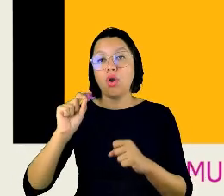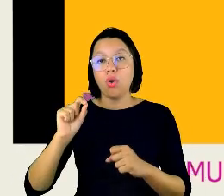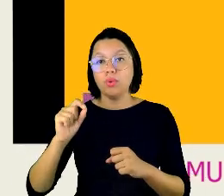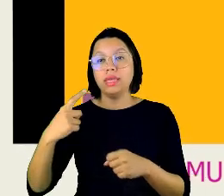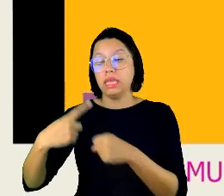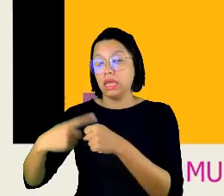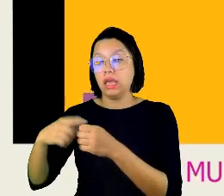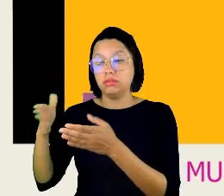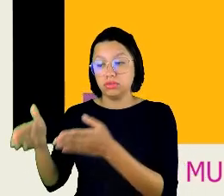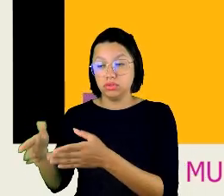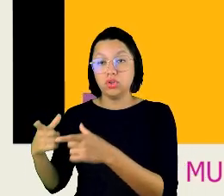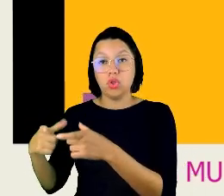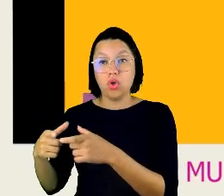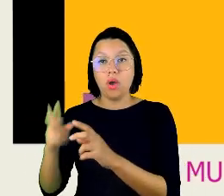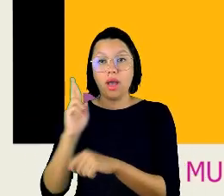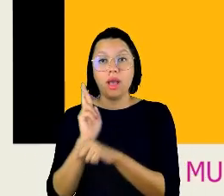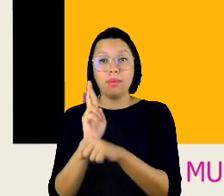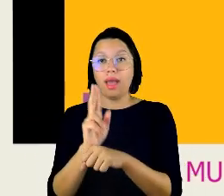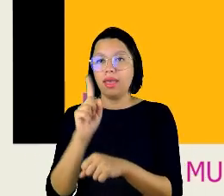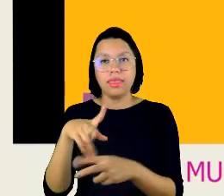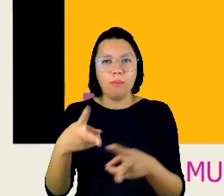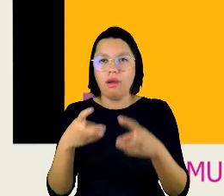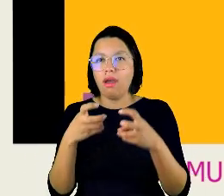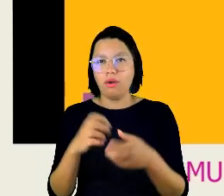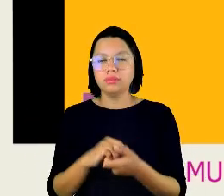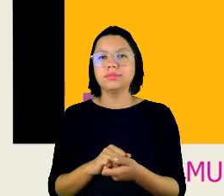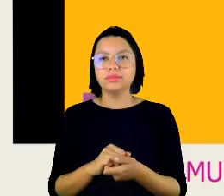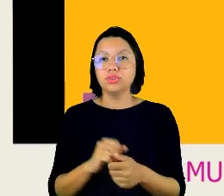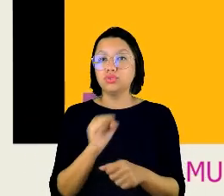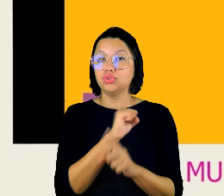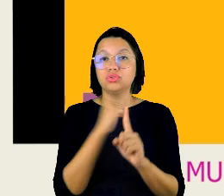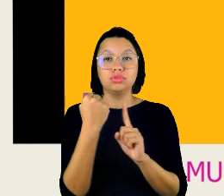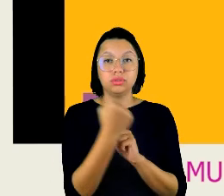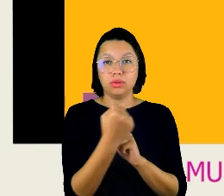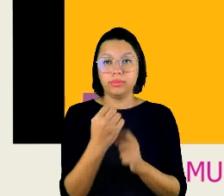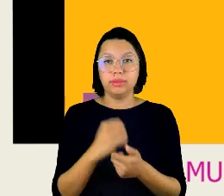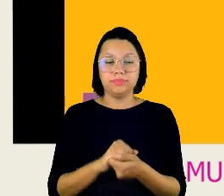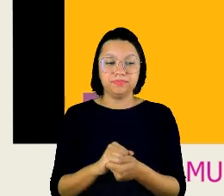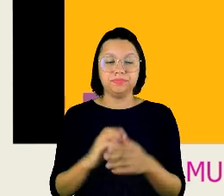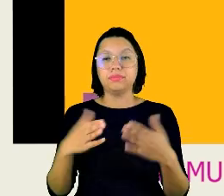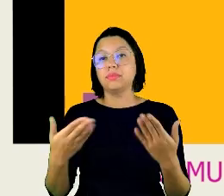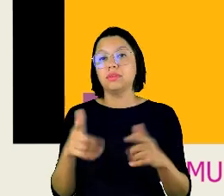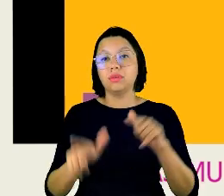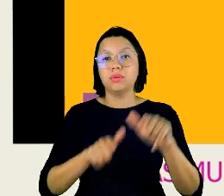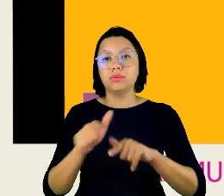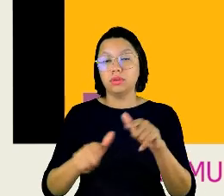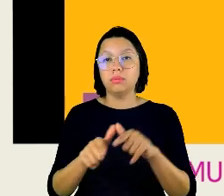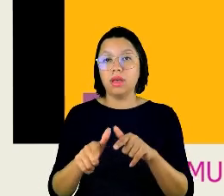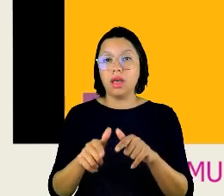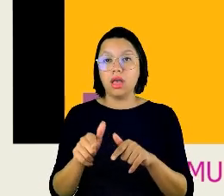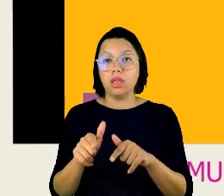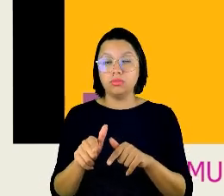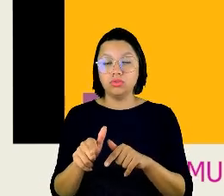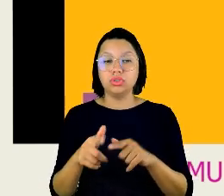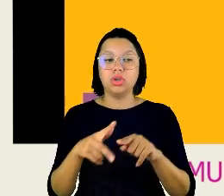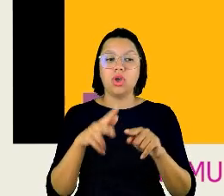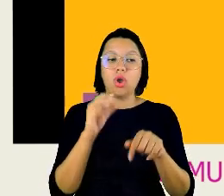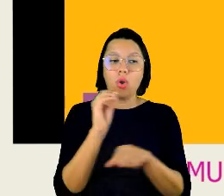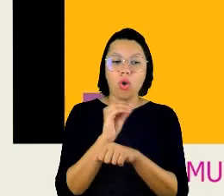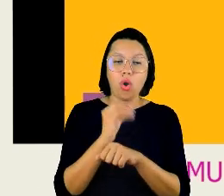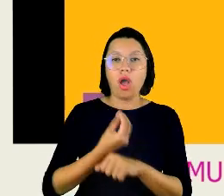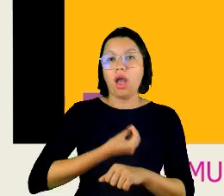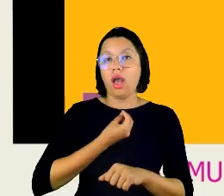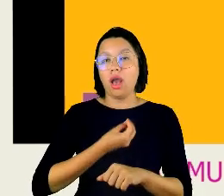Silício representa, ele não é reconhecido, né, socialmente. Então, é um trabalho de manutenção da vida, né, que